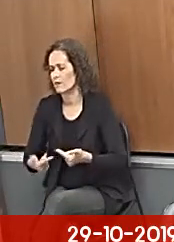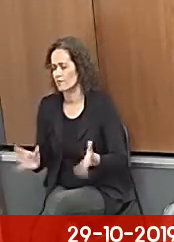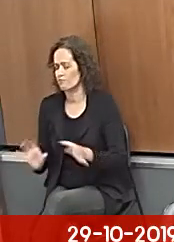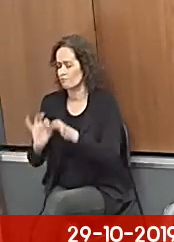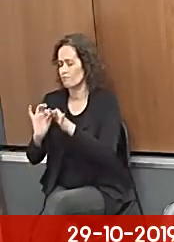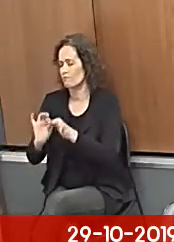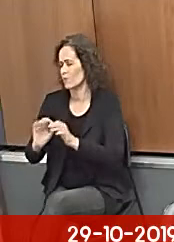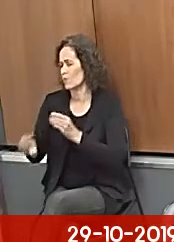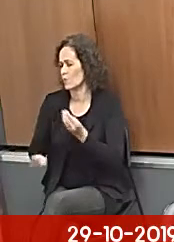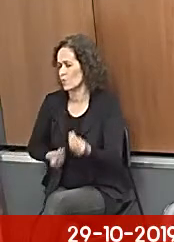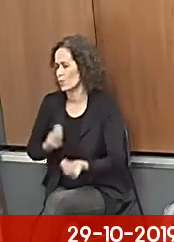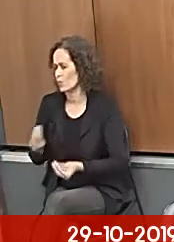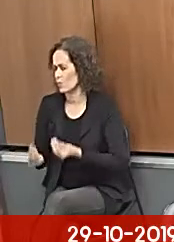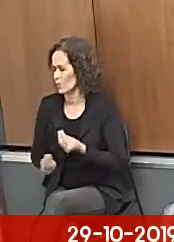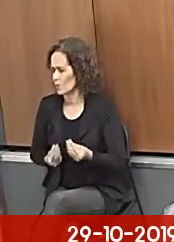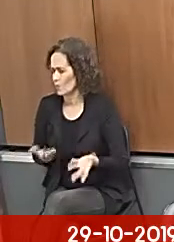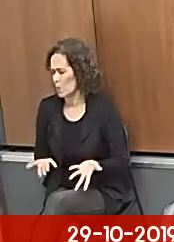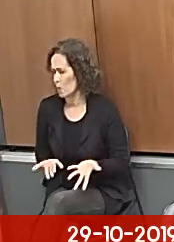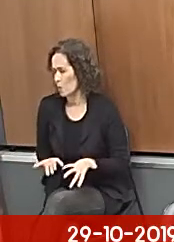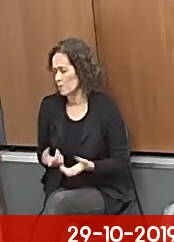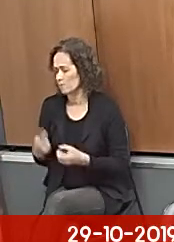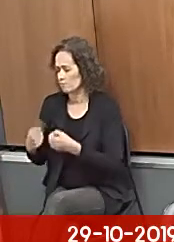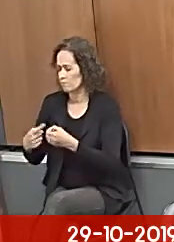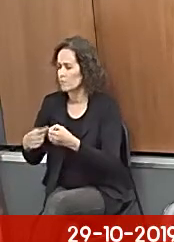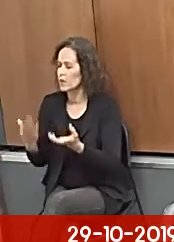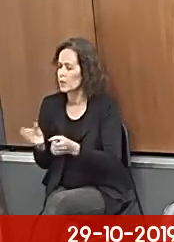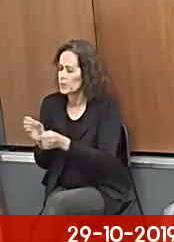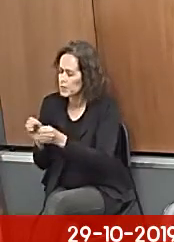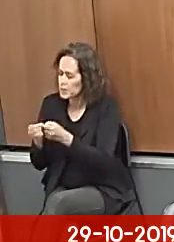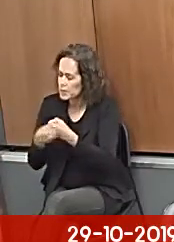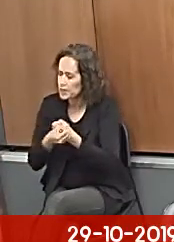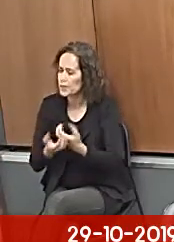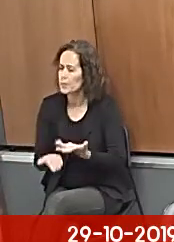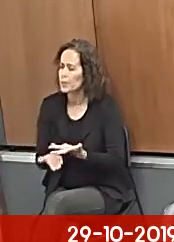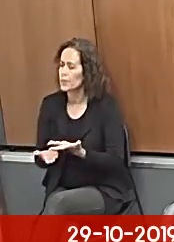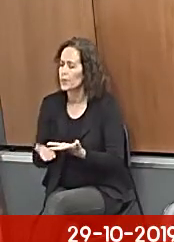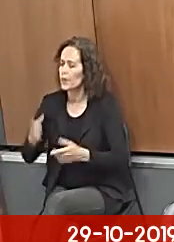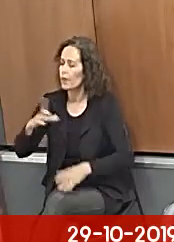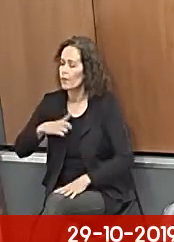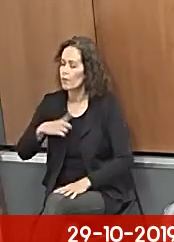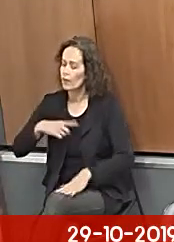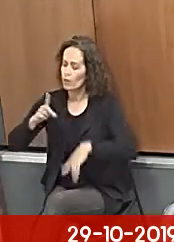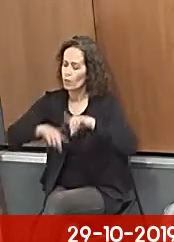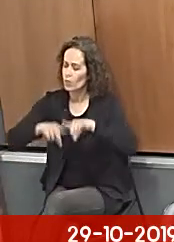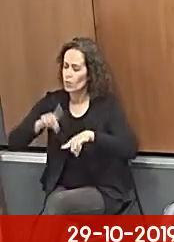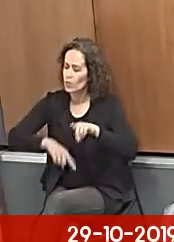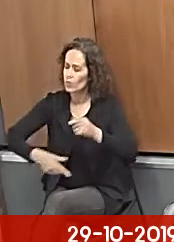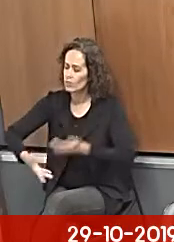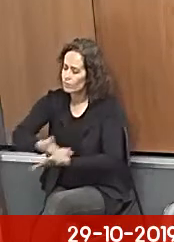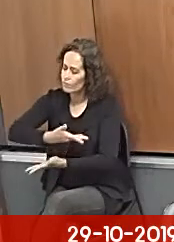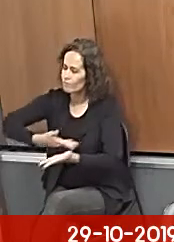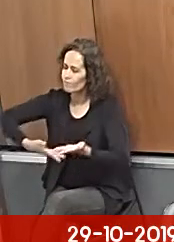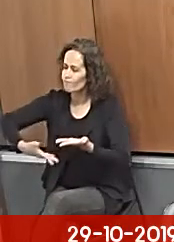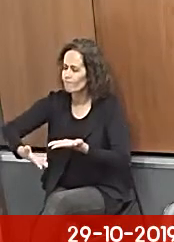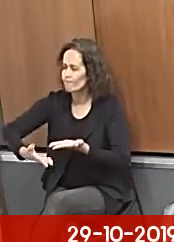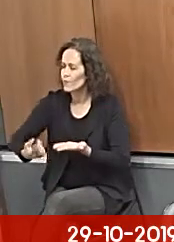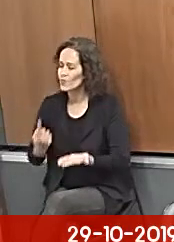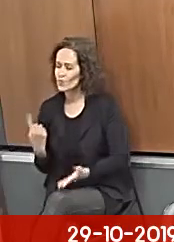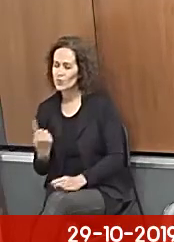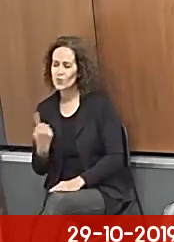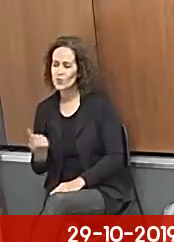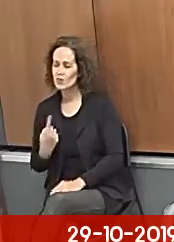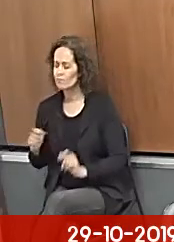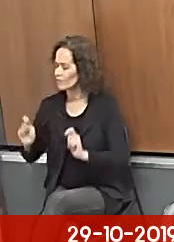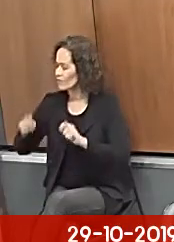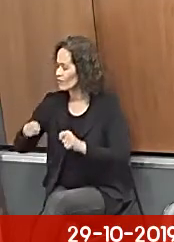Parcerias. Aproximar de algum município, ofertar um produto para eles. A gente não tem como fazer isso sozinho hoje dentro